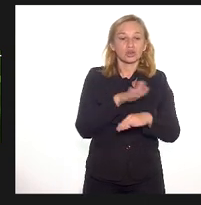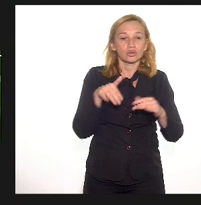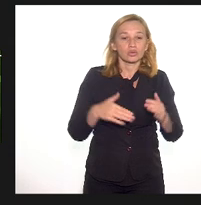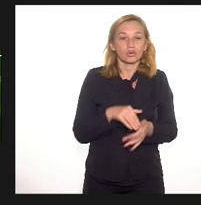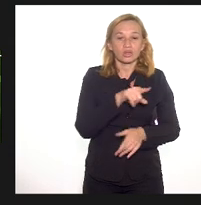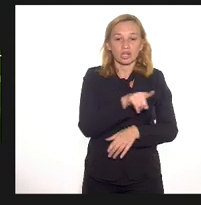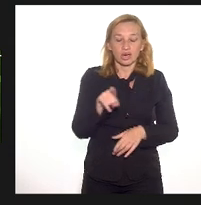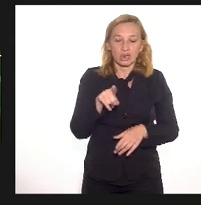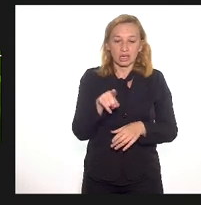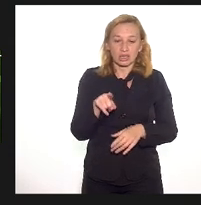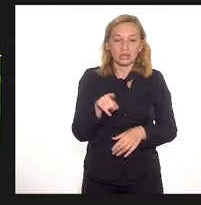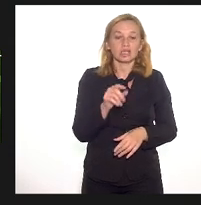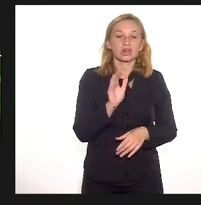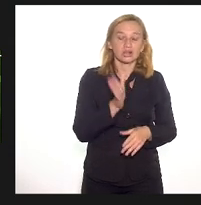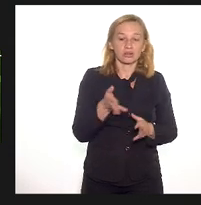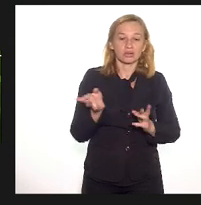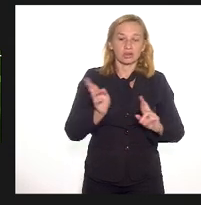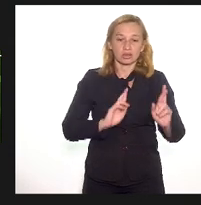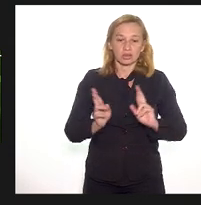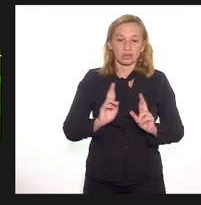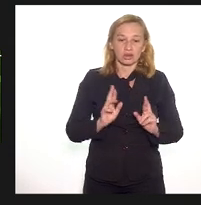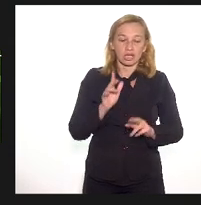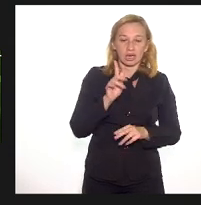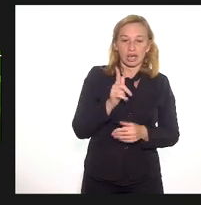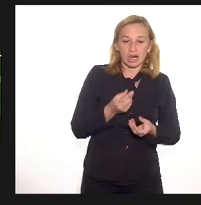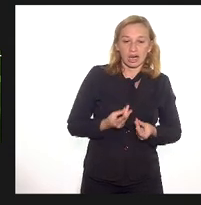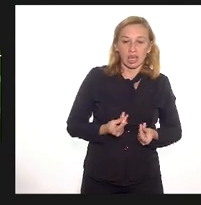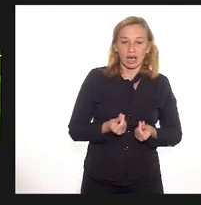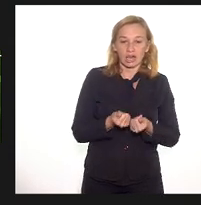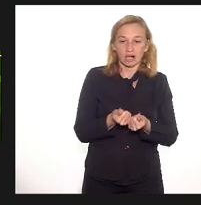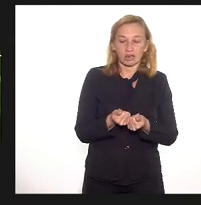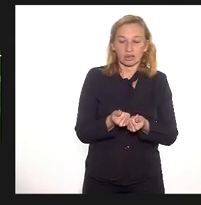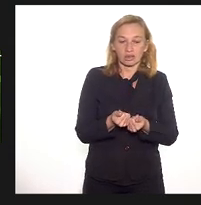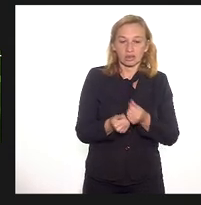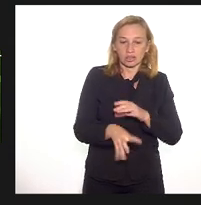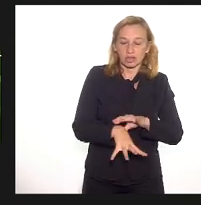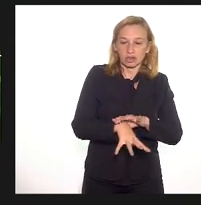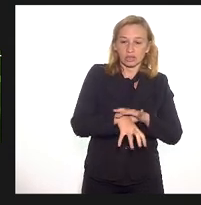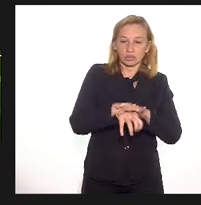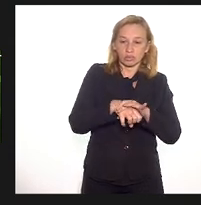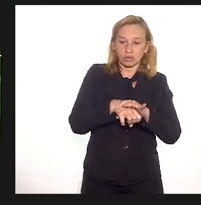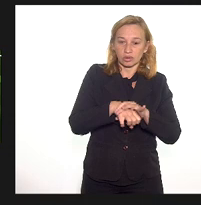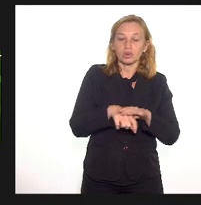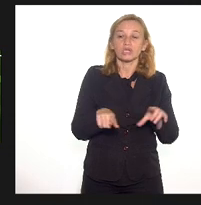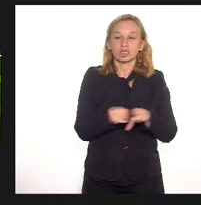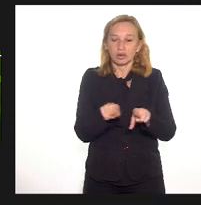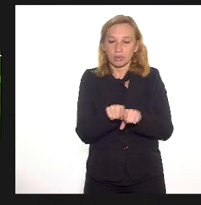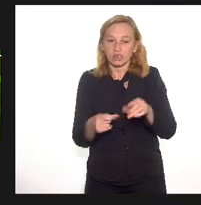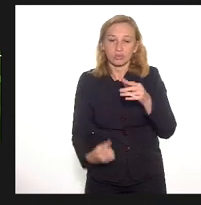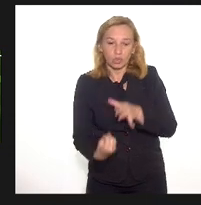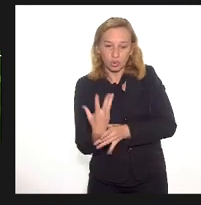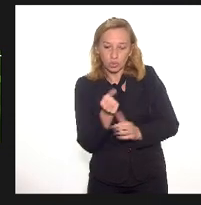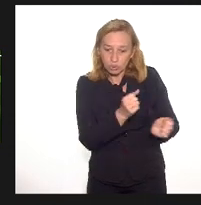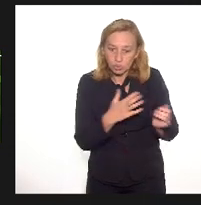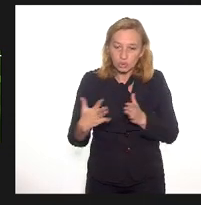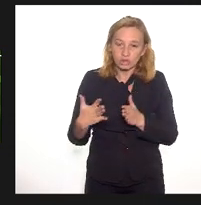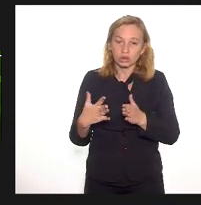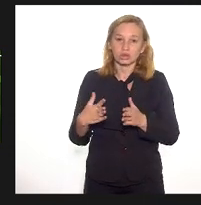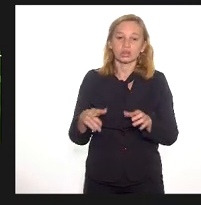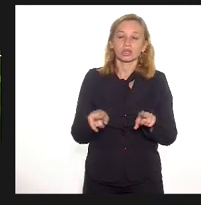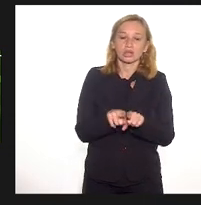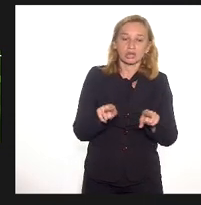essas intimações, elas estão associadas a gastos, tá? Gastos exploratórios, gastos de produção, gastos